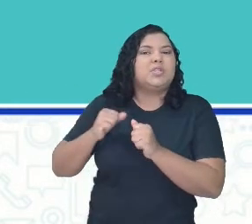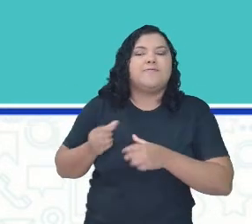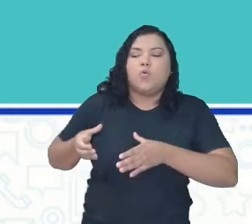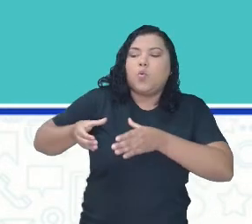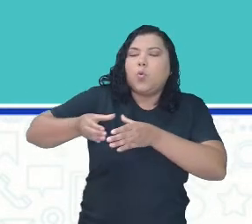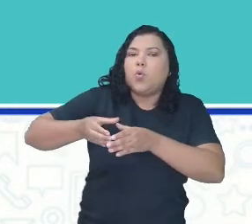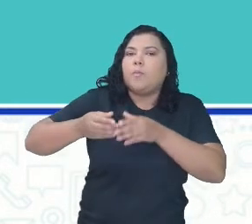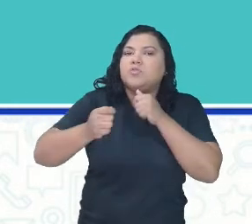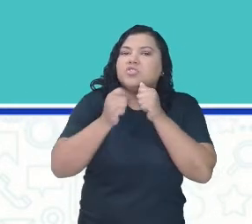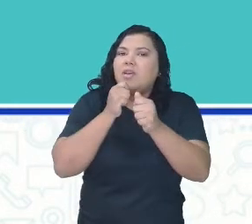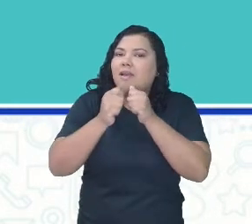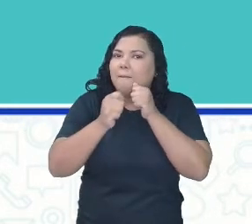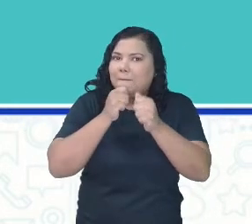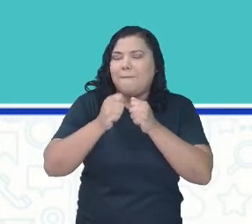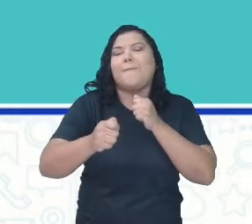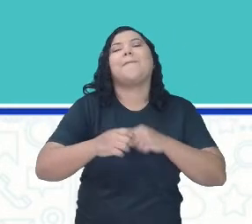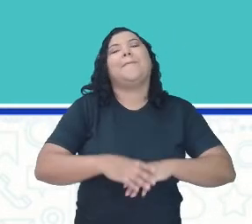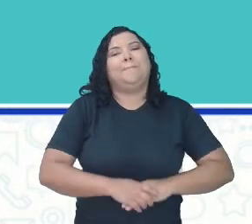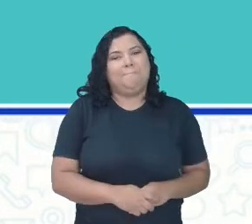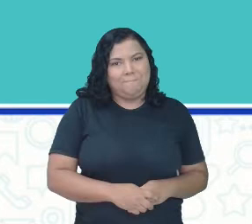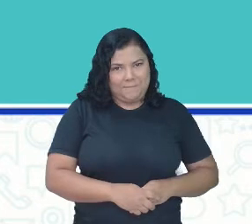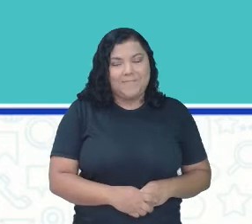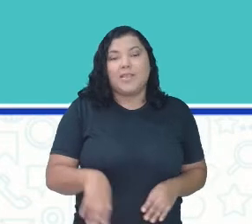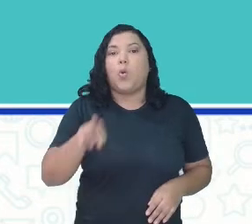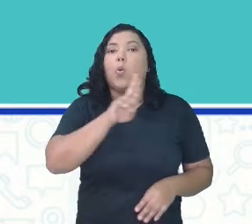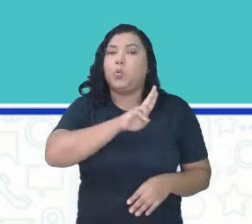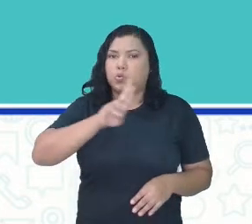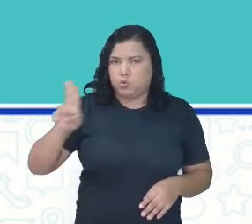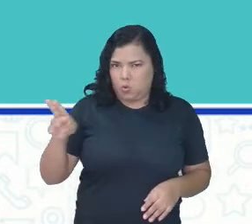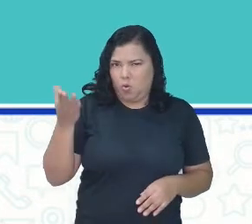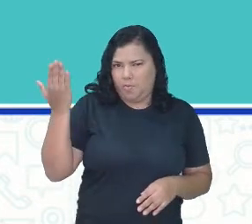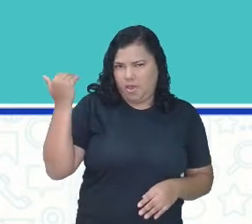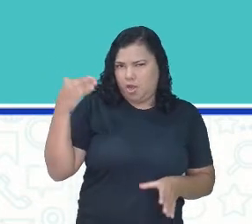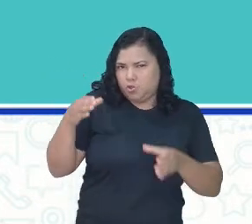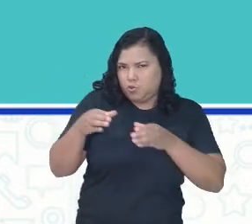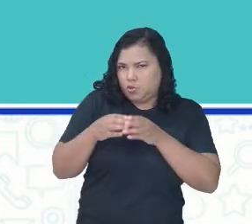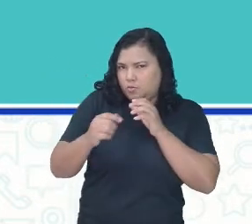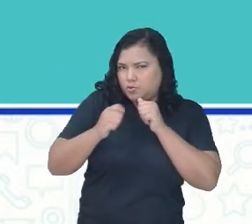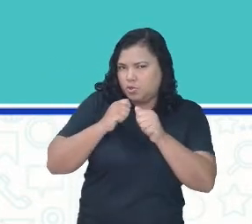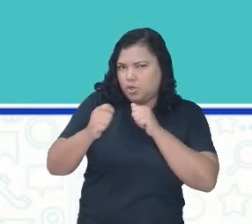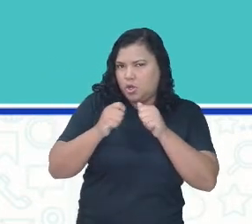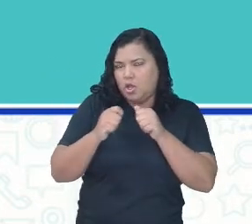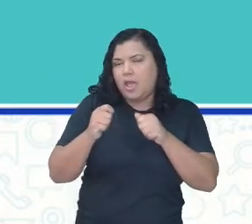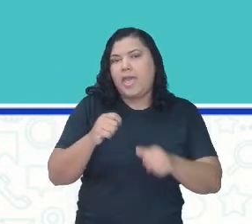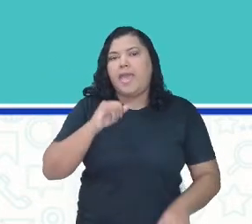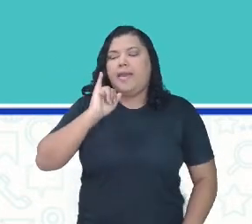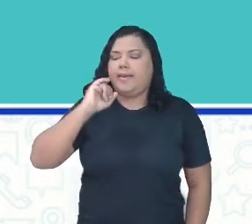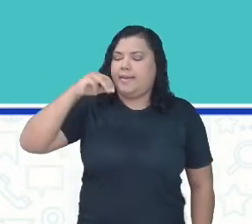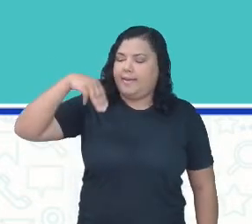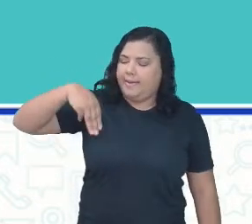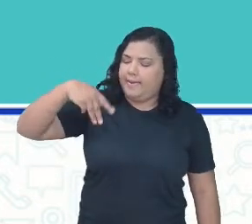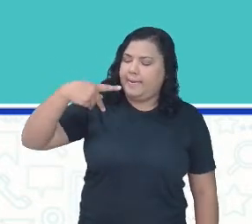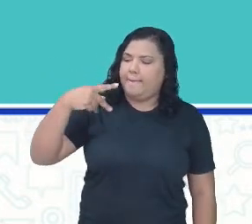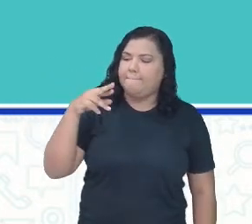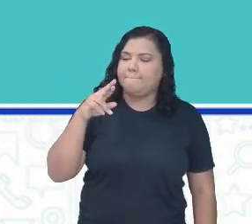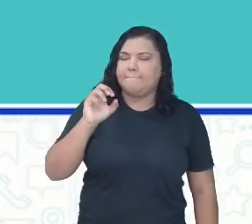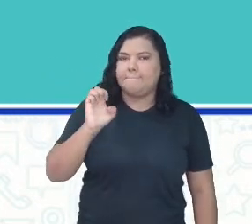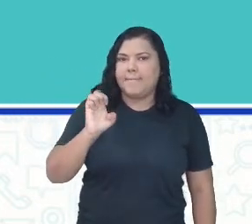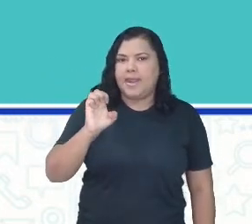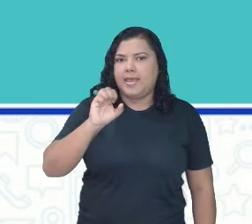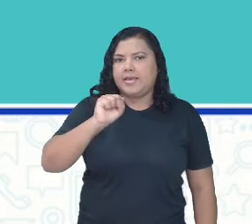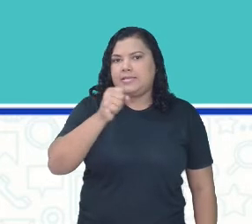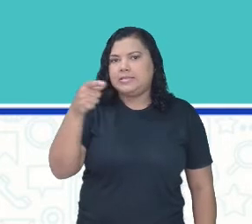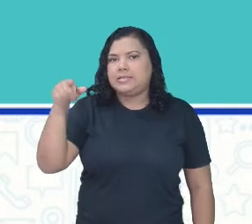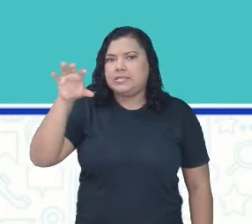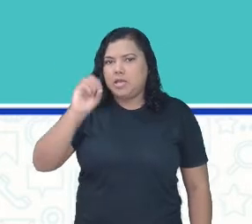imprensa trazida pela família real era denominada na época de impressão régia, hoje